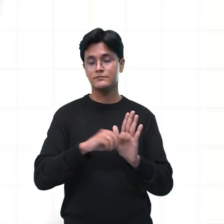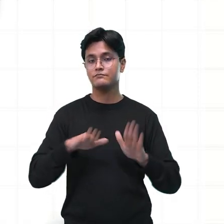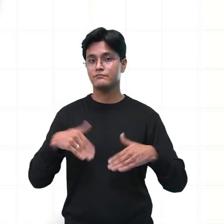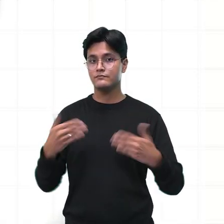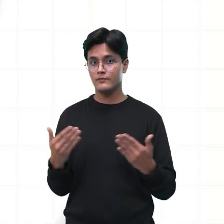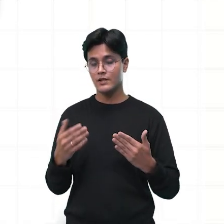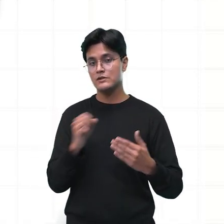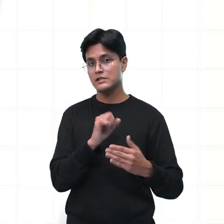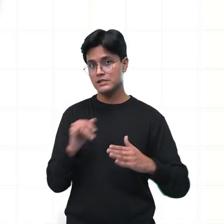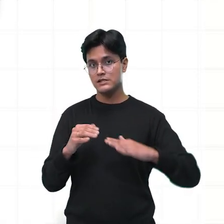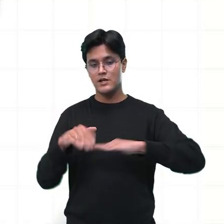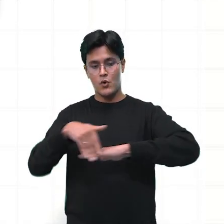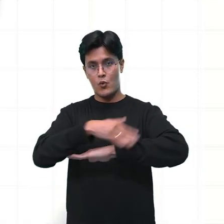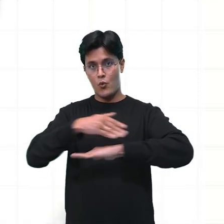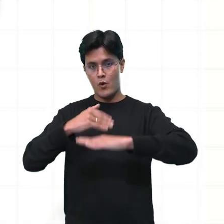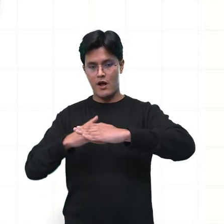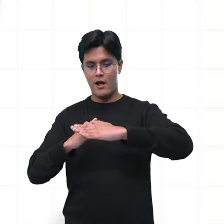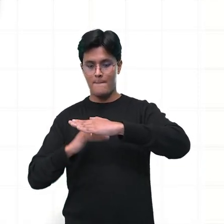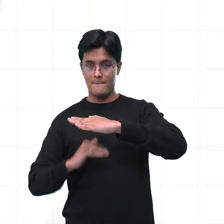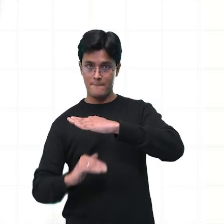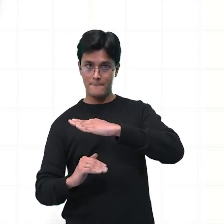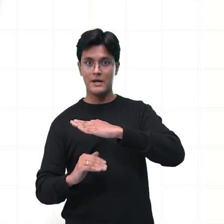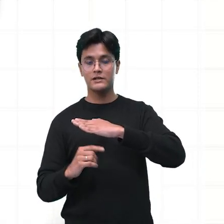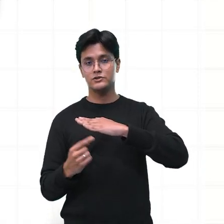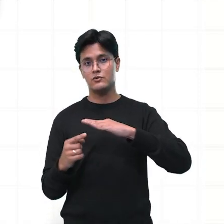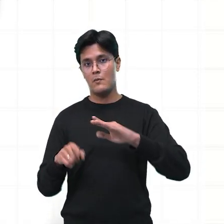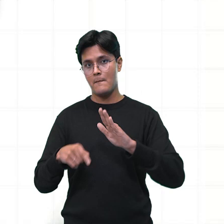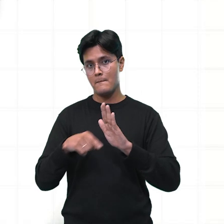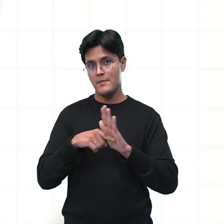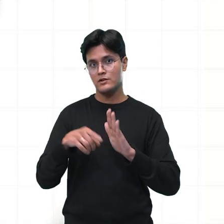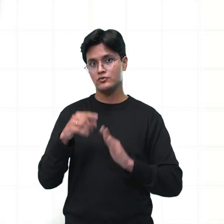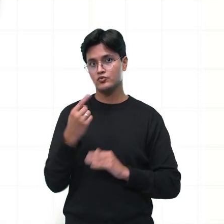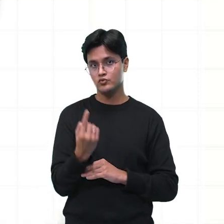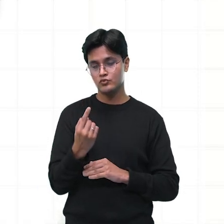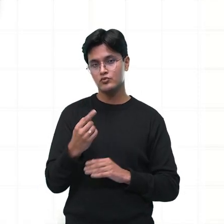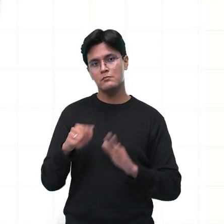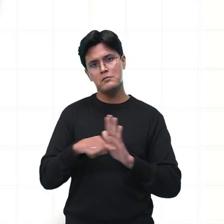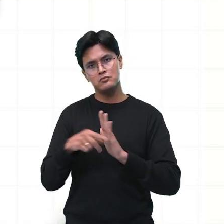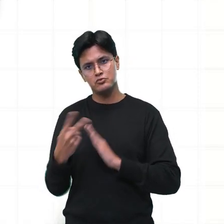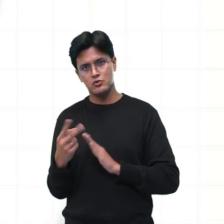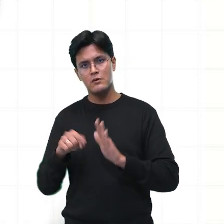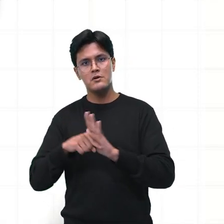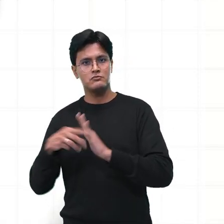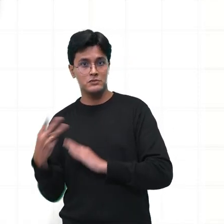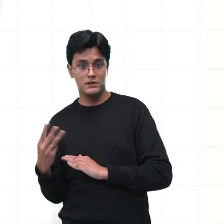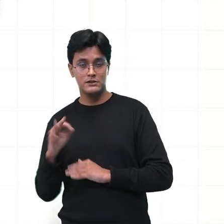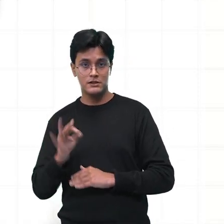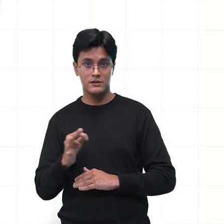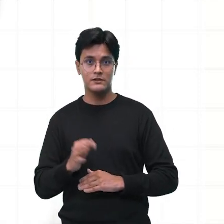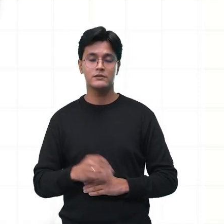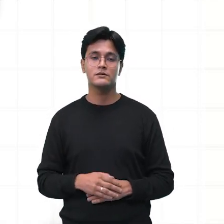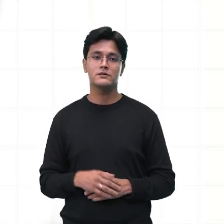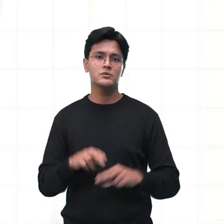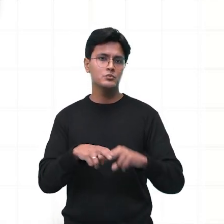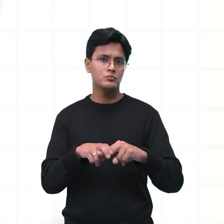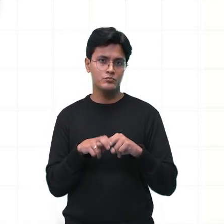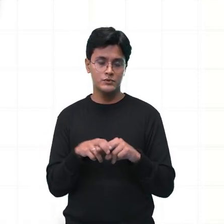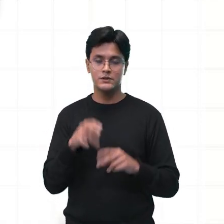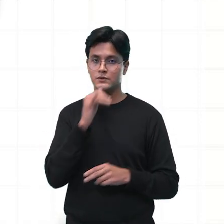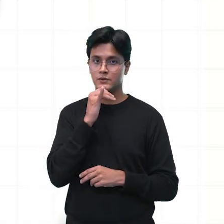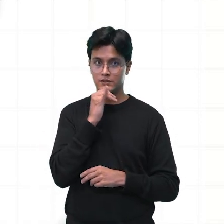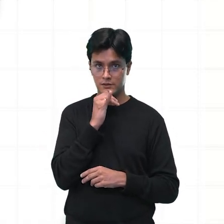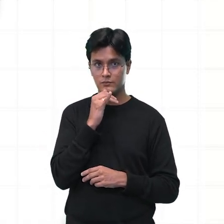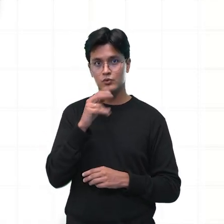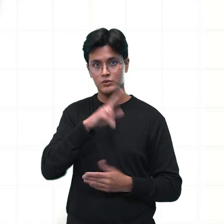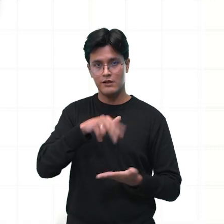0, menos 1, depois de menos 2 e depois menos 3. Por isso que, quando você pega um elevador,